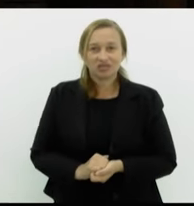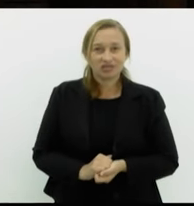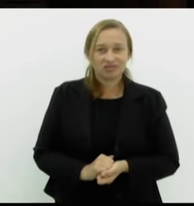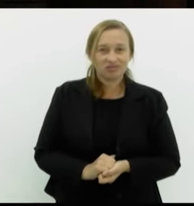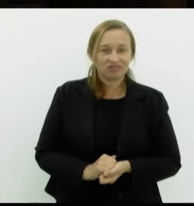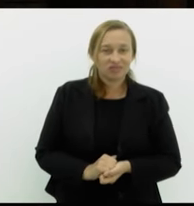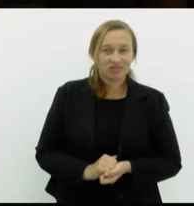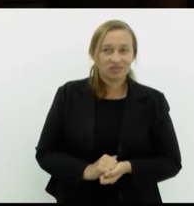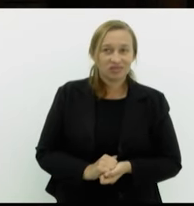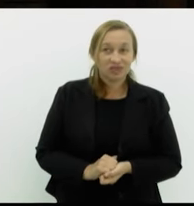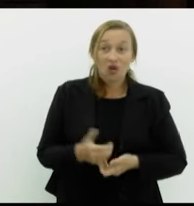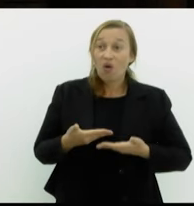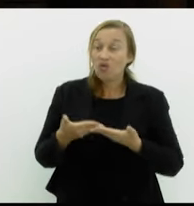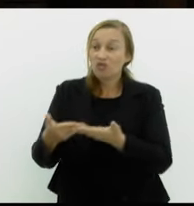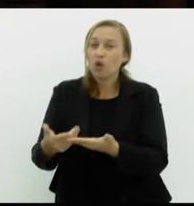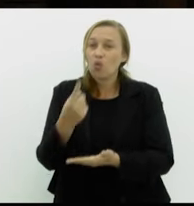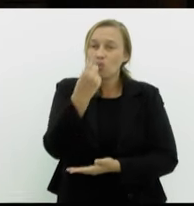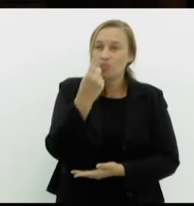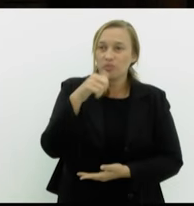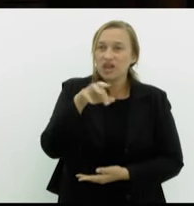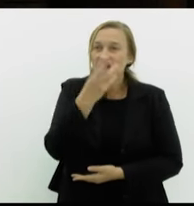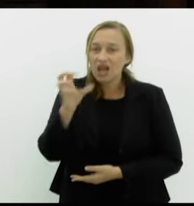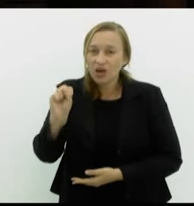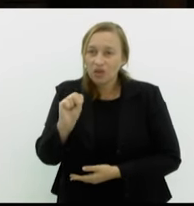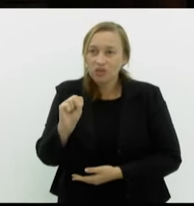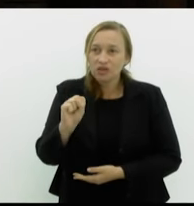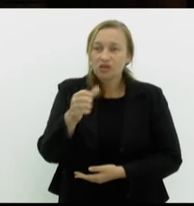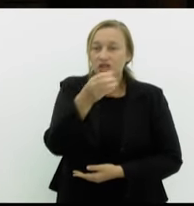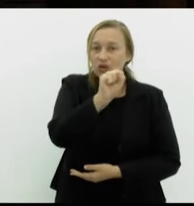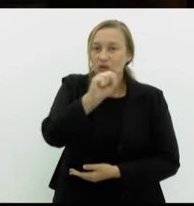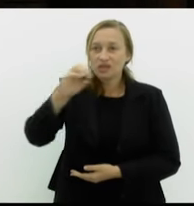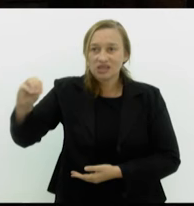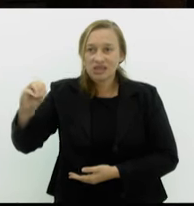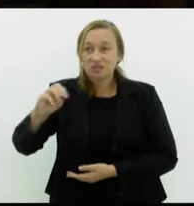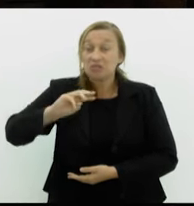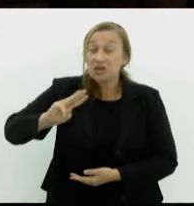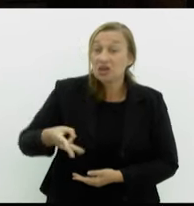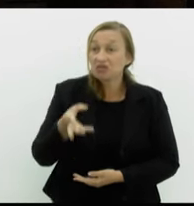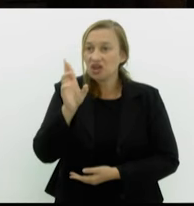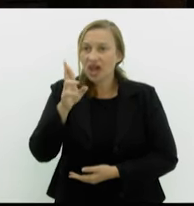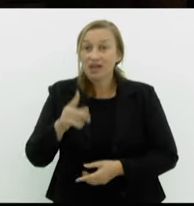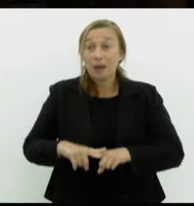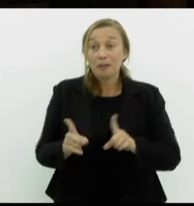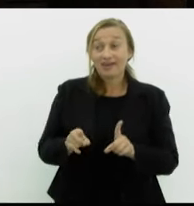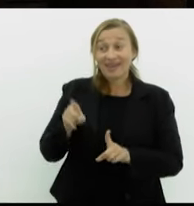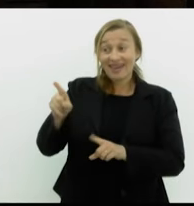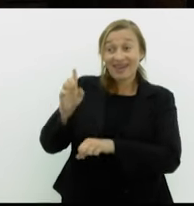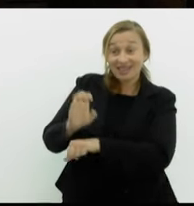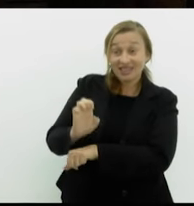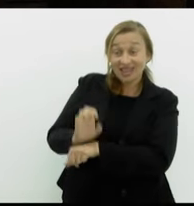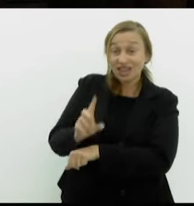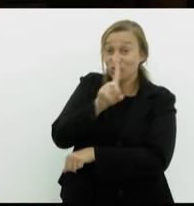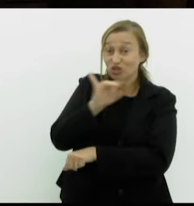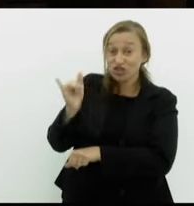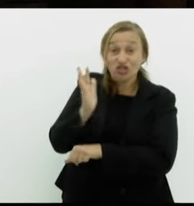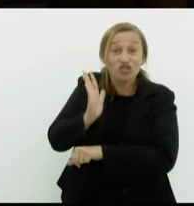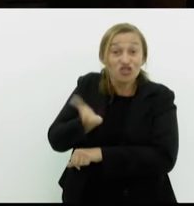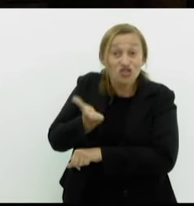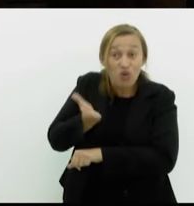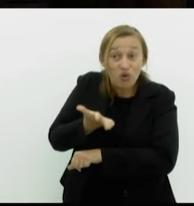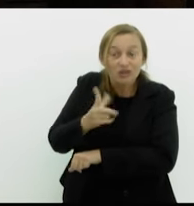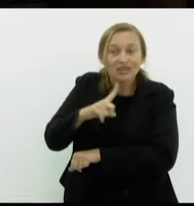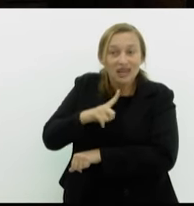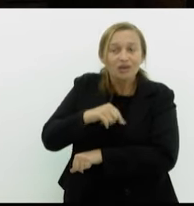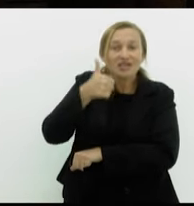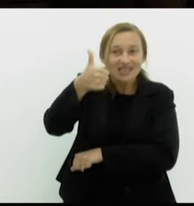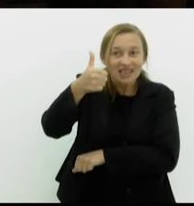dinheiro chegar. Ofereceu 1 bilhão e 800 milhões de reais. Sendo que naquele estado, na data de hoje, nós temos